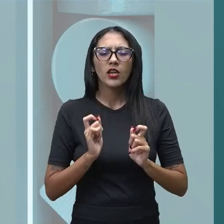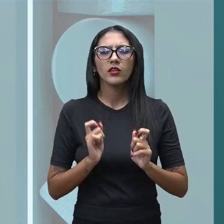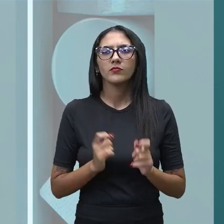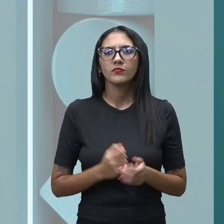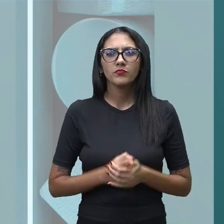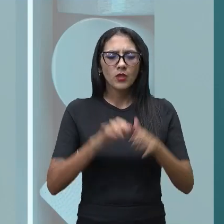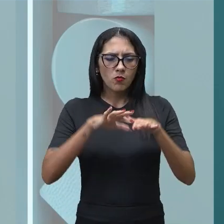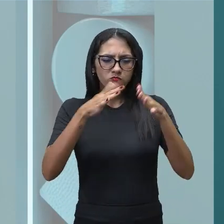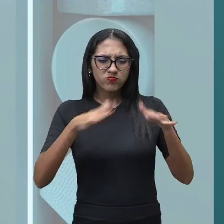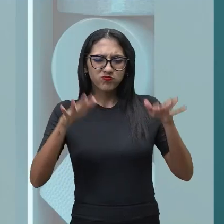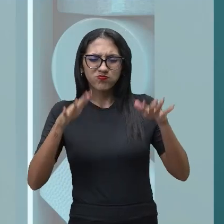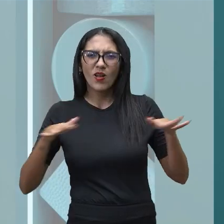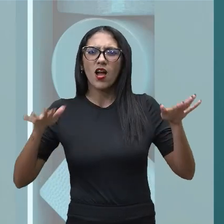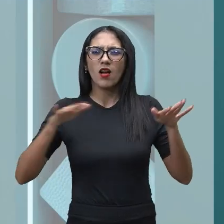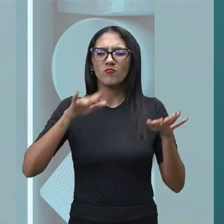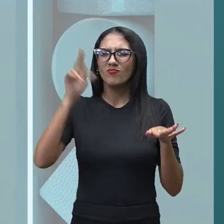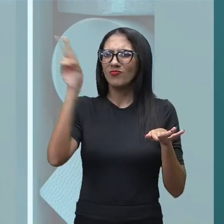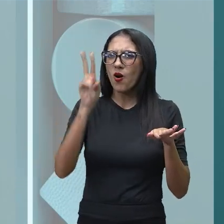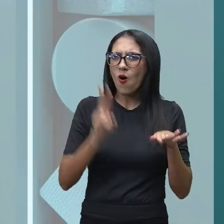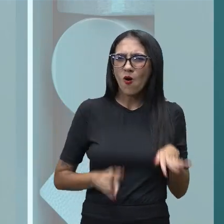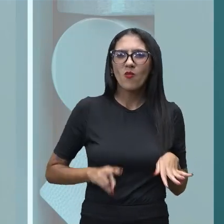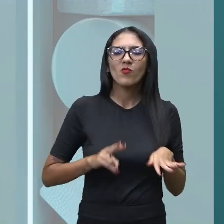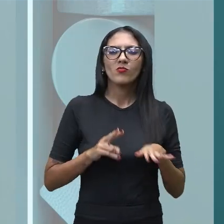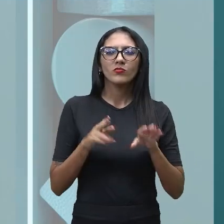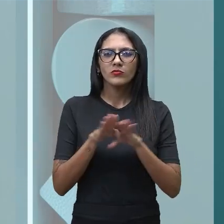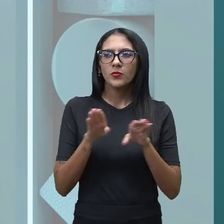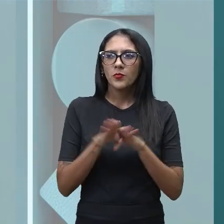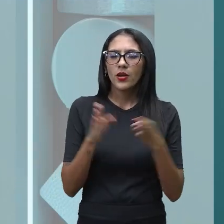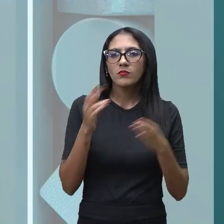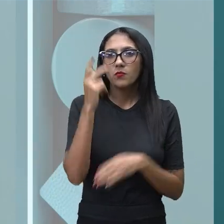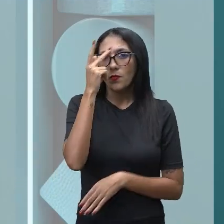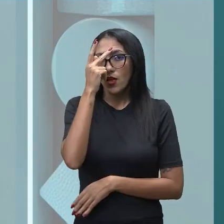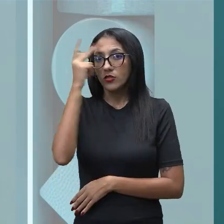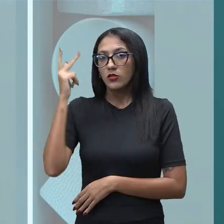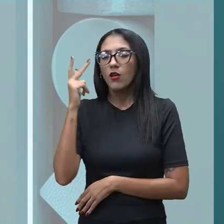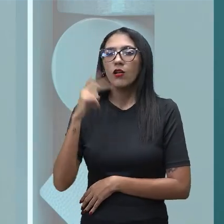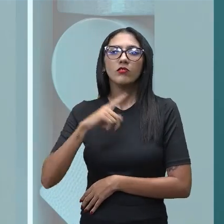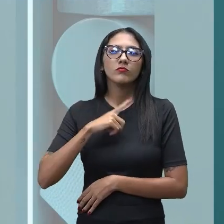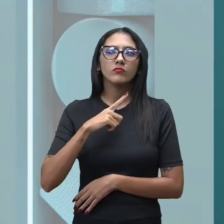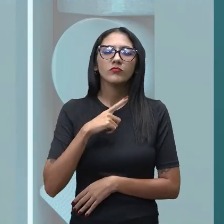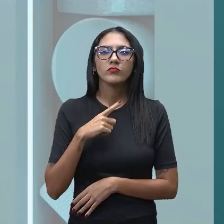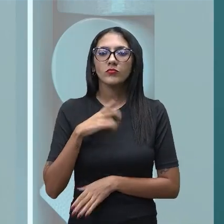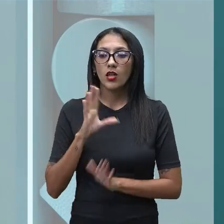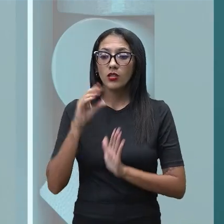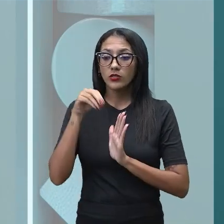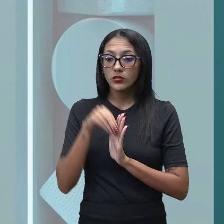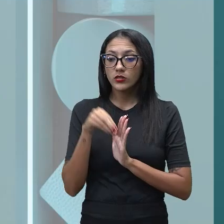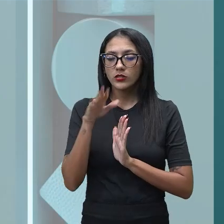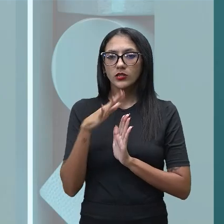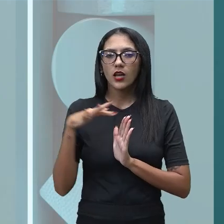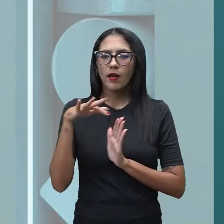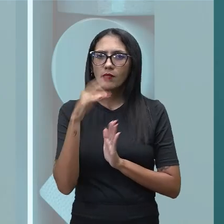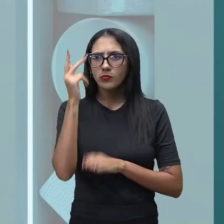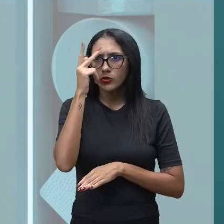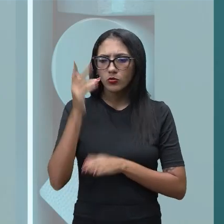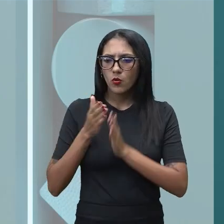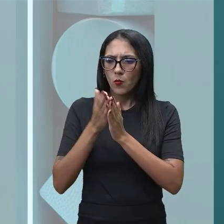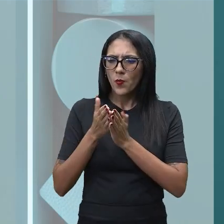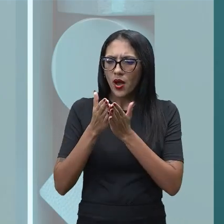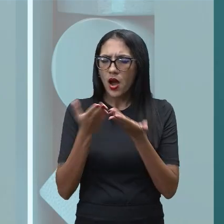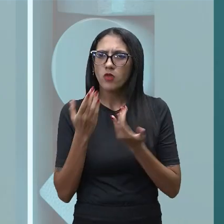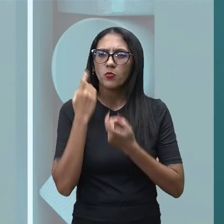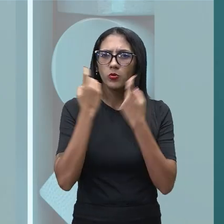daquela tempestade, ok? E das pessoas ali que estão envoltos próprios, ali membros da tripulação envoltos